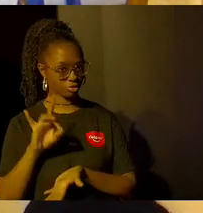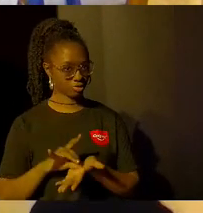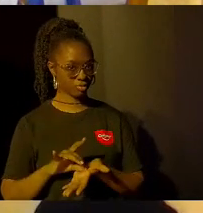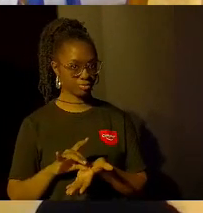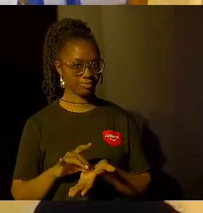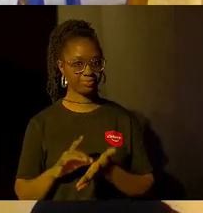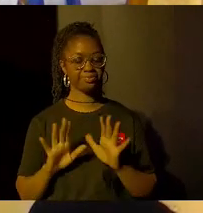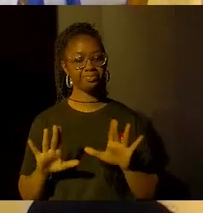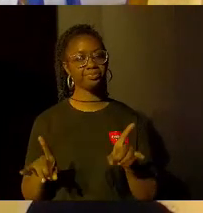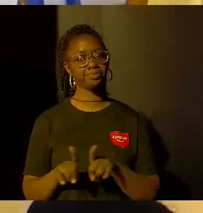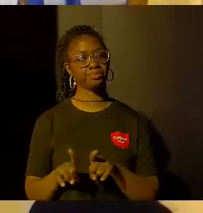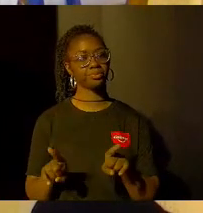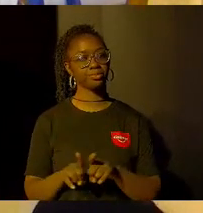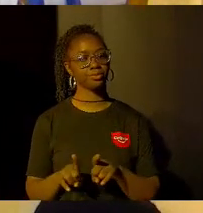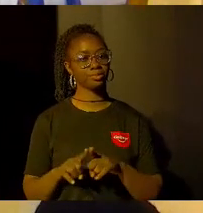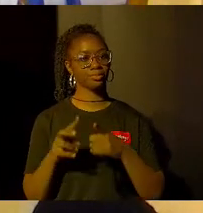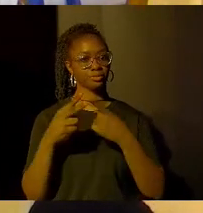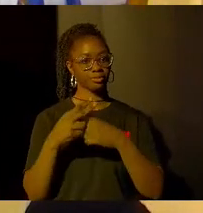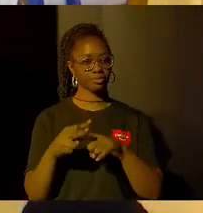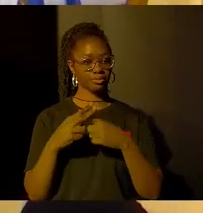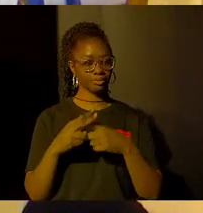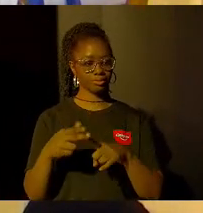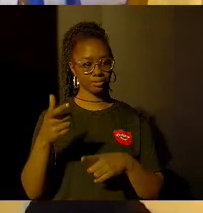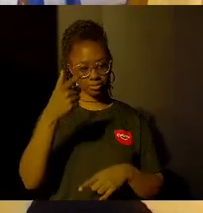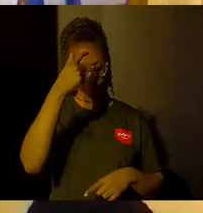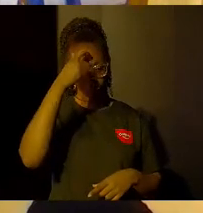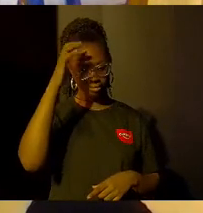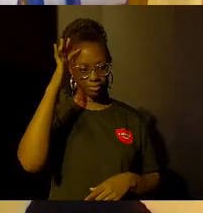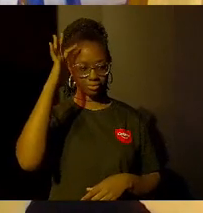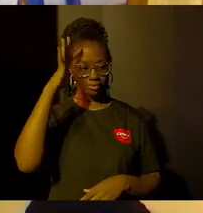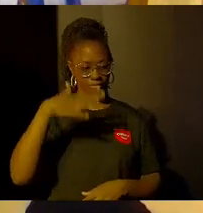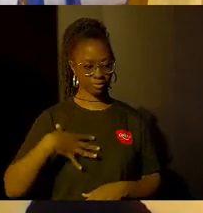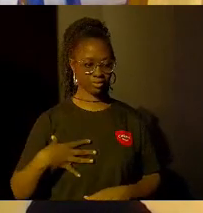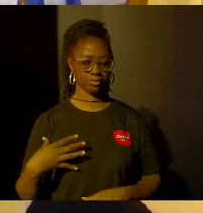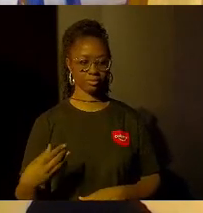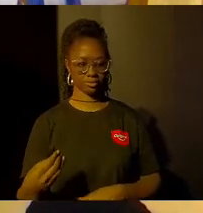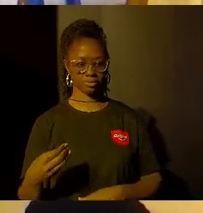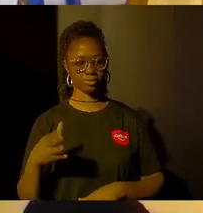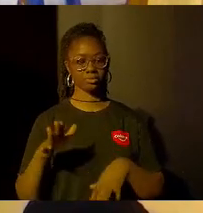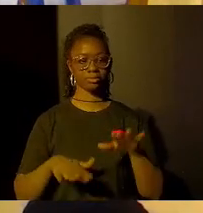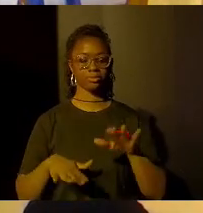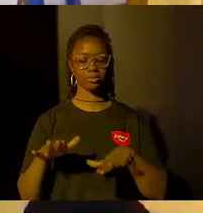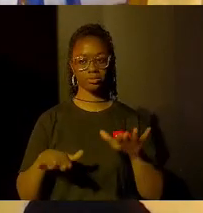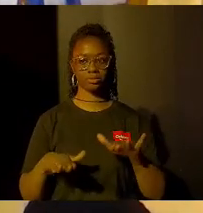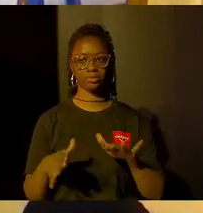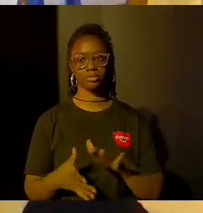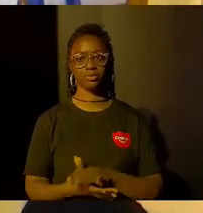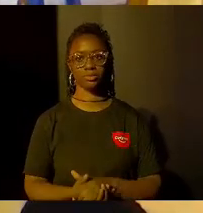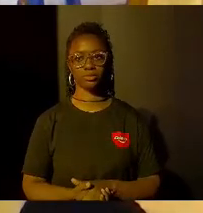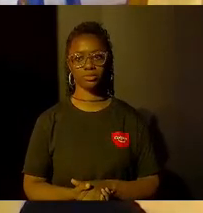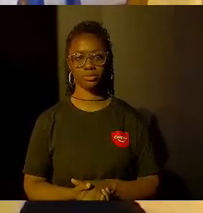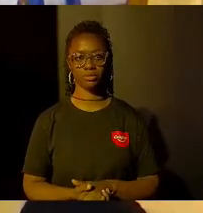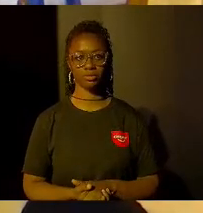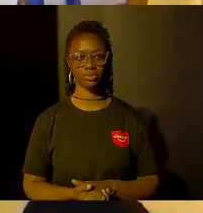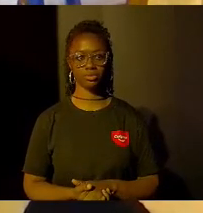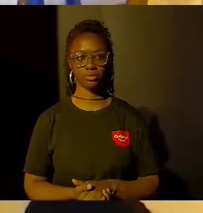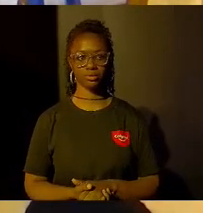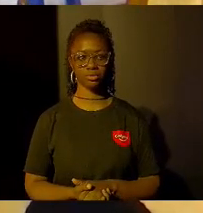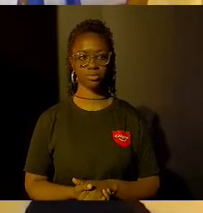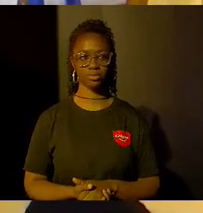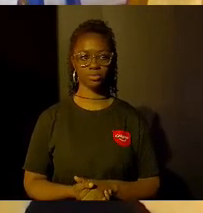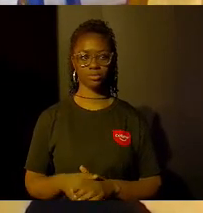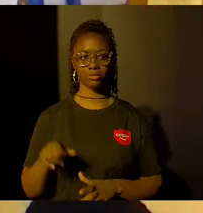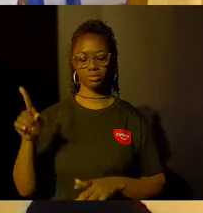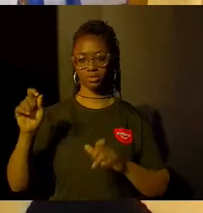mas também pela reparação da memória dos seus filhos que muitas vezes vão parar nas páginas